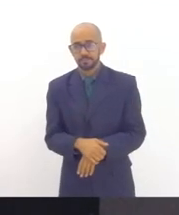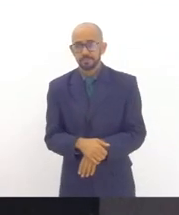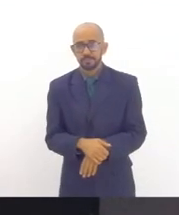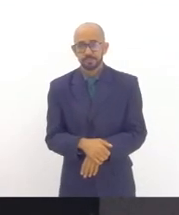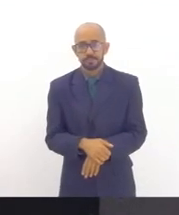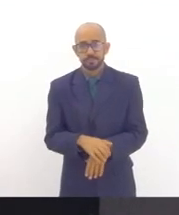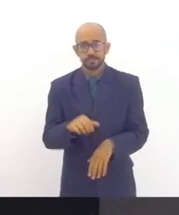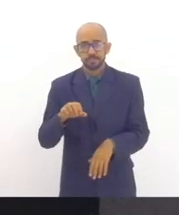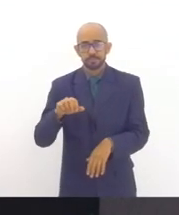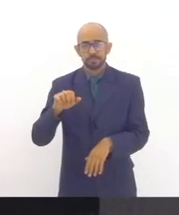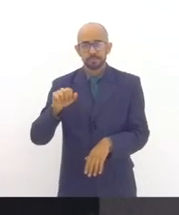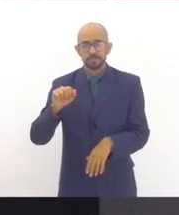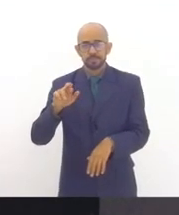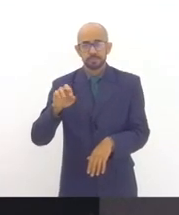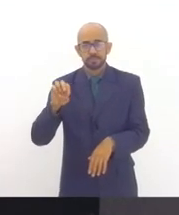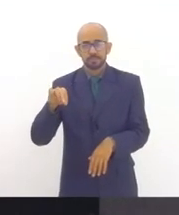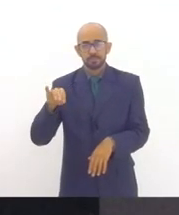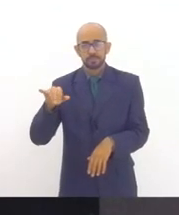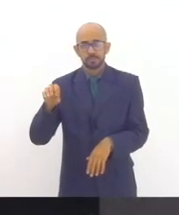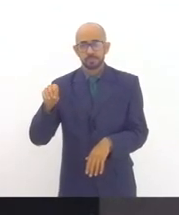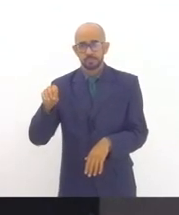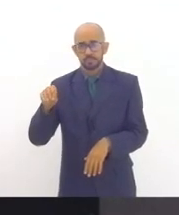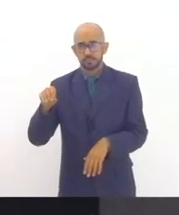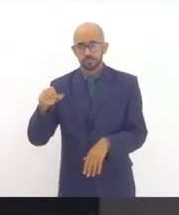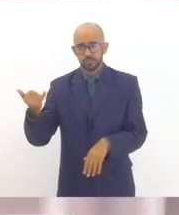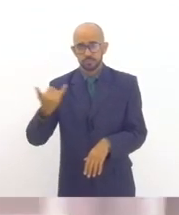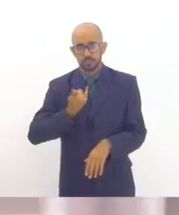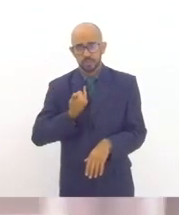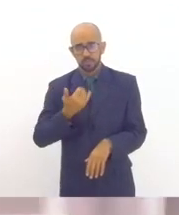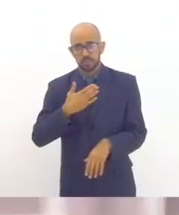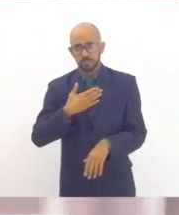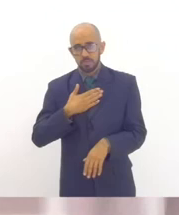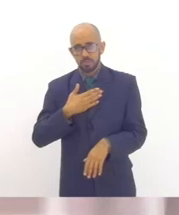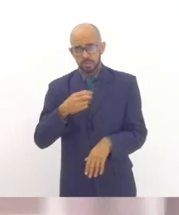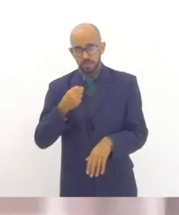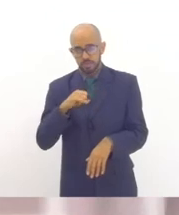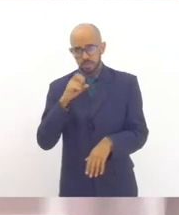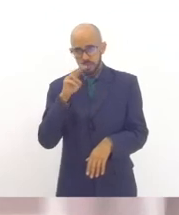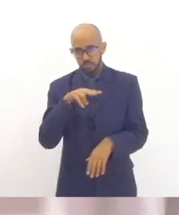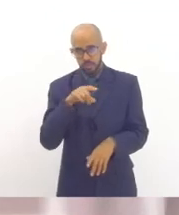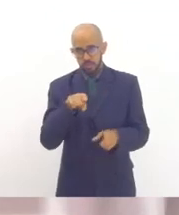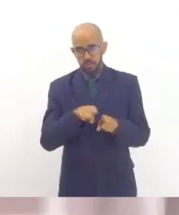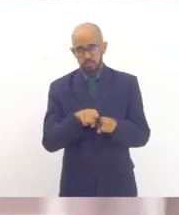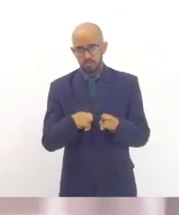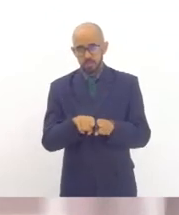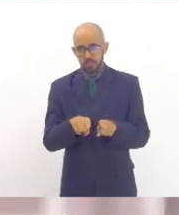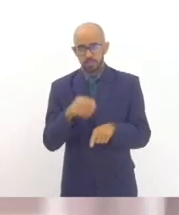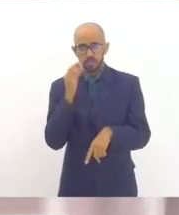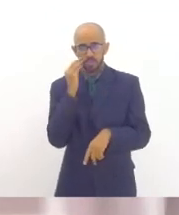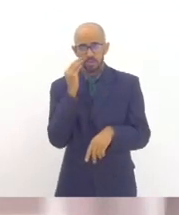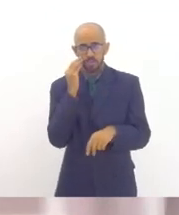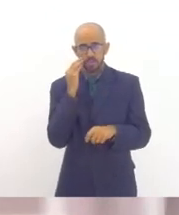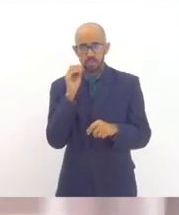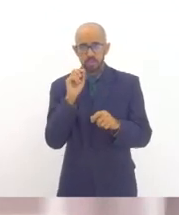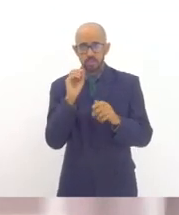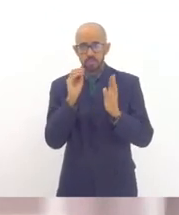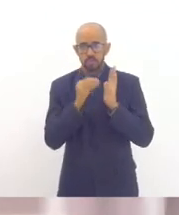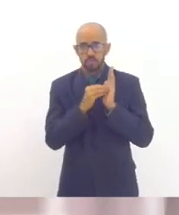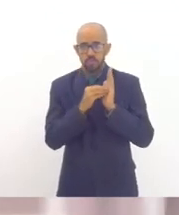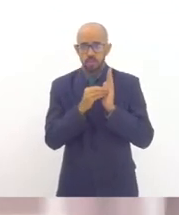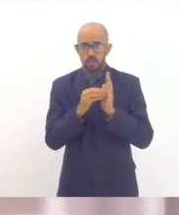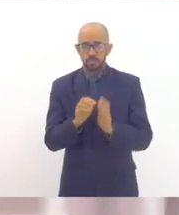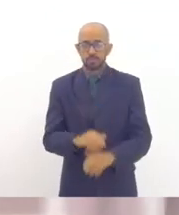Armandinho, se vocês puderem me dar o retorno, eu estou tentando colocar a carta aqui no Zoom.